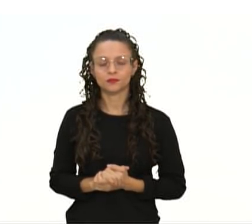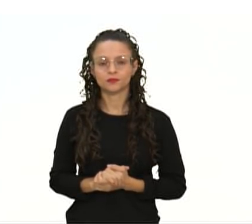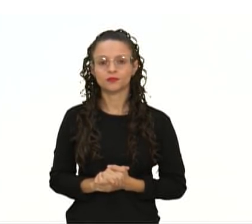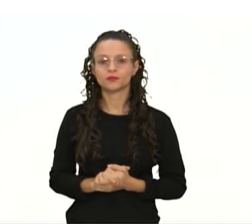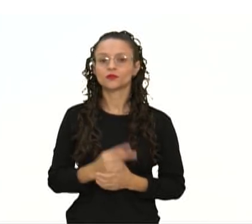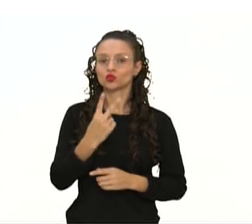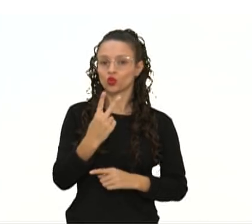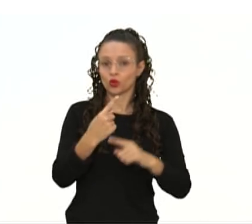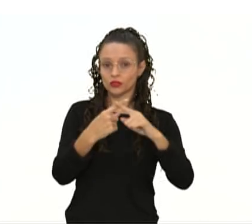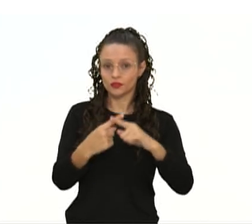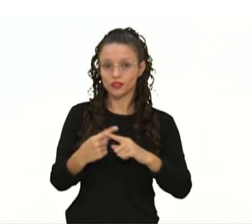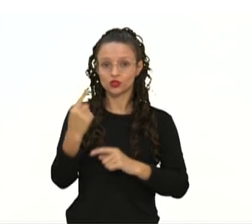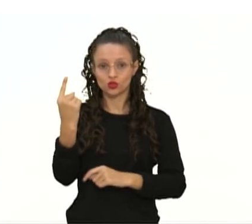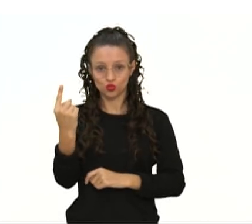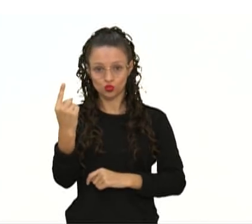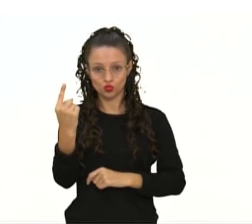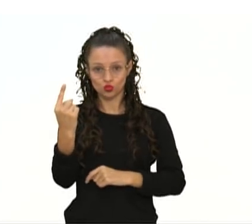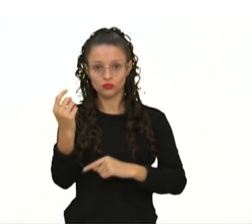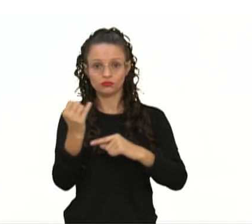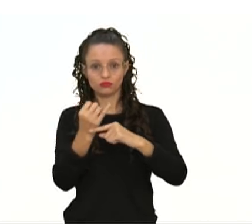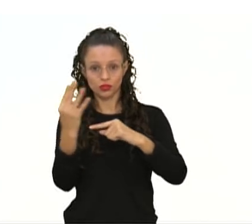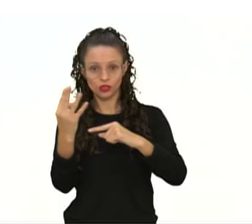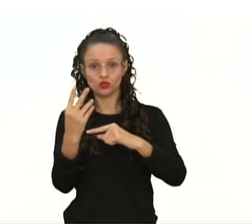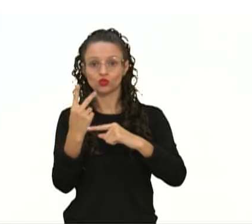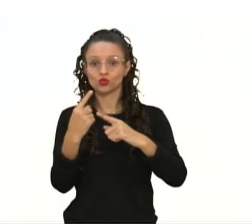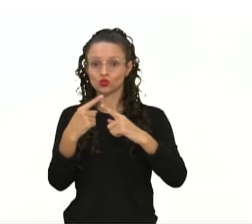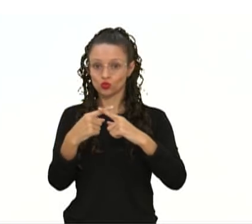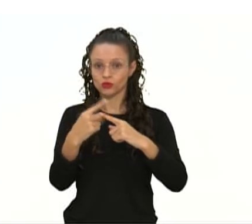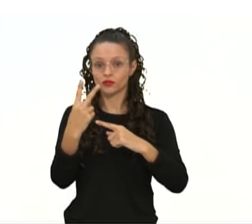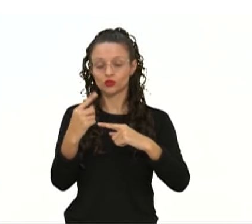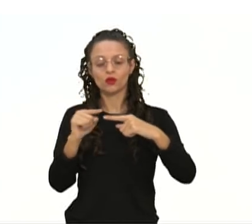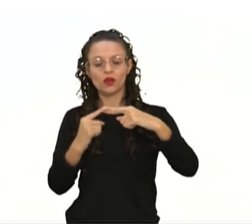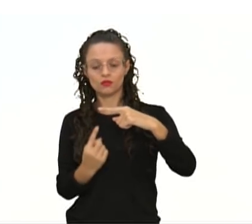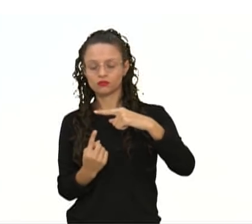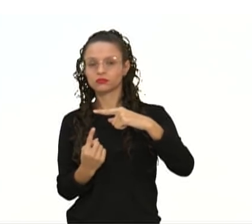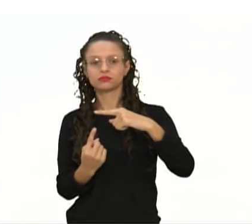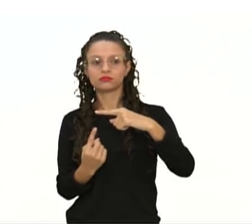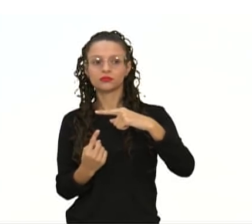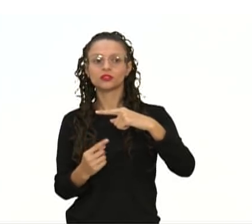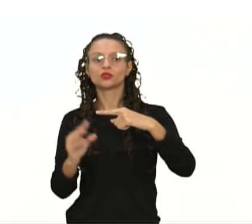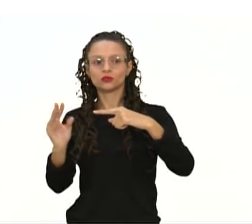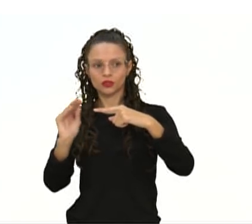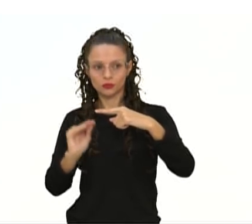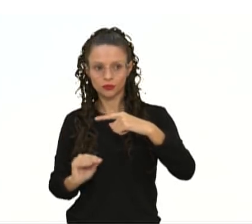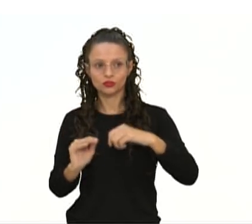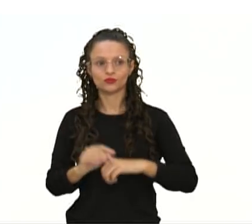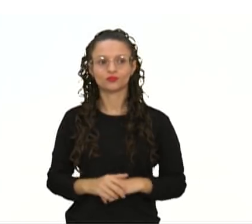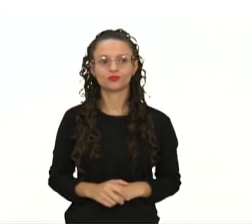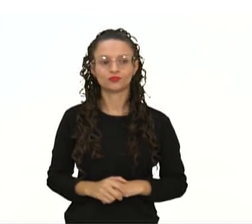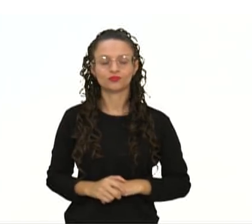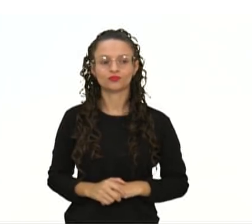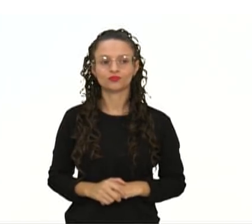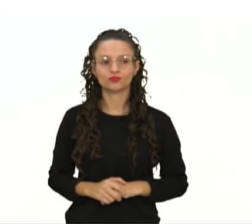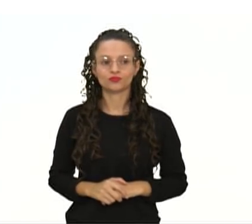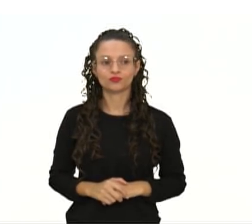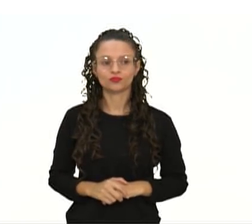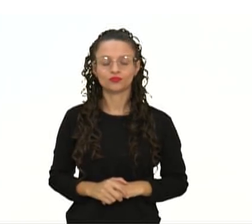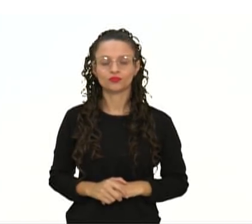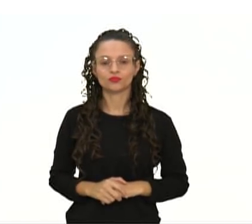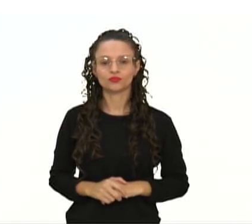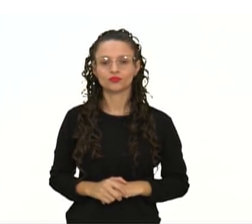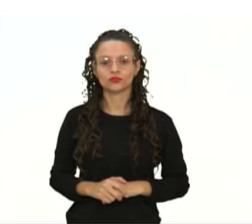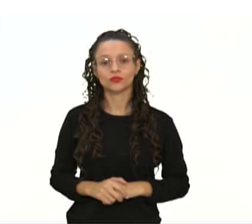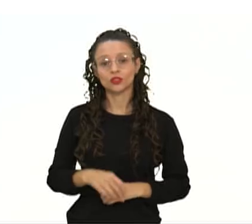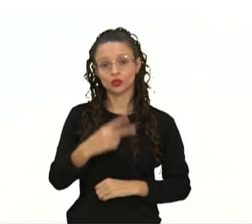o número 1 ali em cima, no numerador. 2 vezes 1, 2. E o denominador a gente apenas repete, ok? E 2 dividido